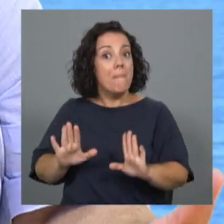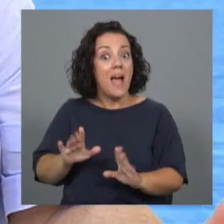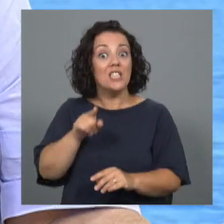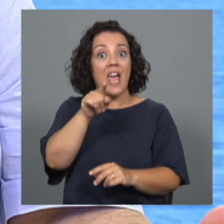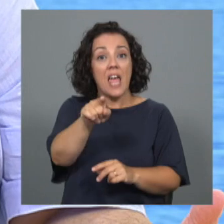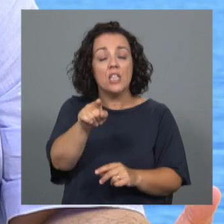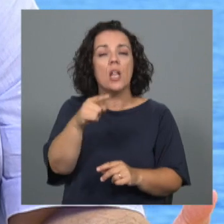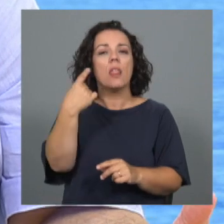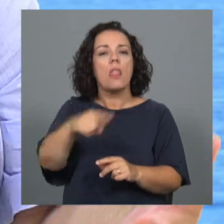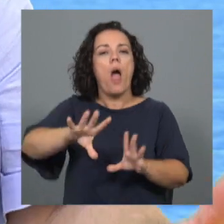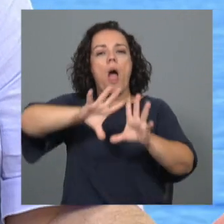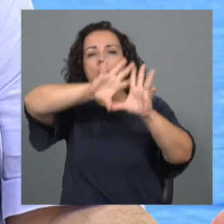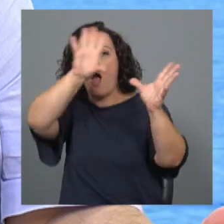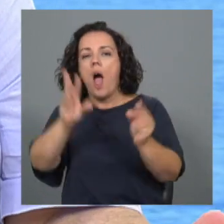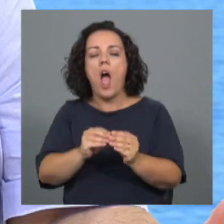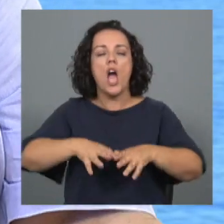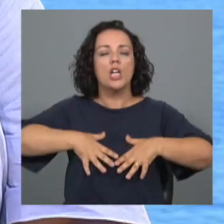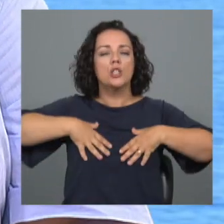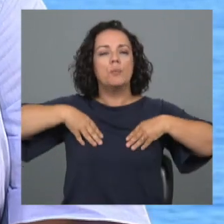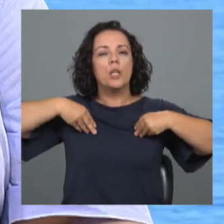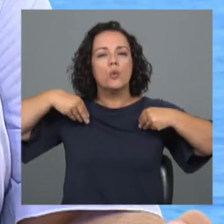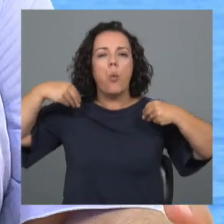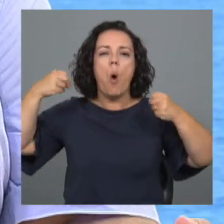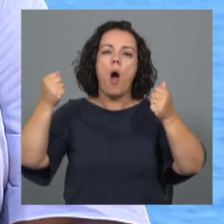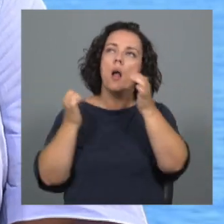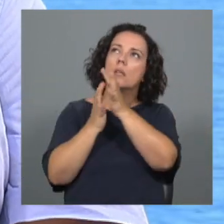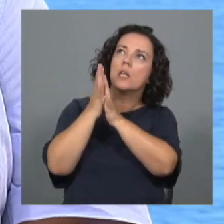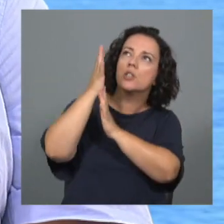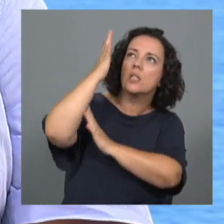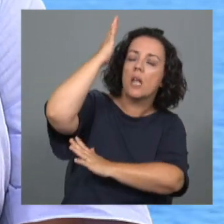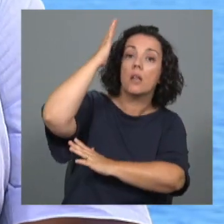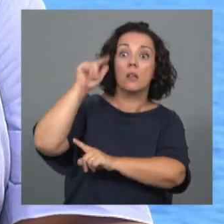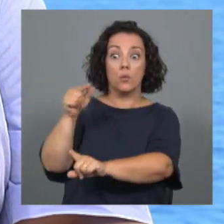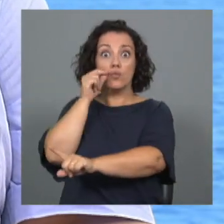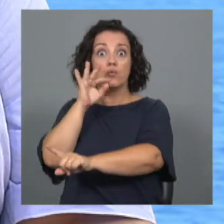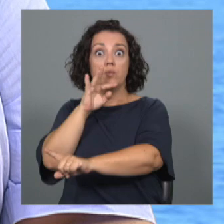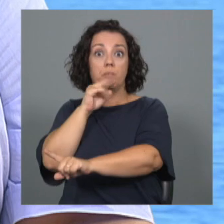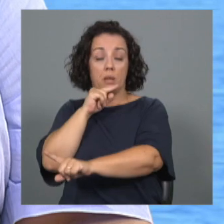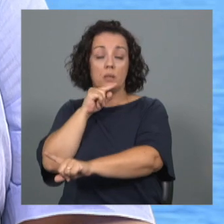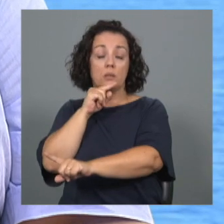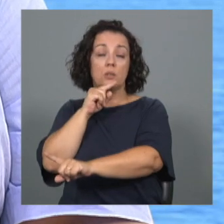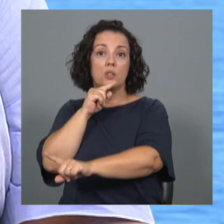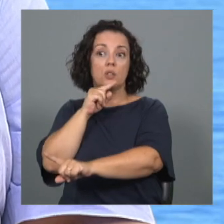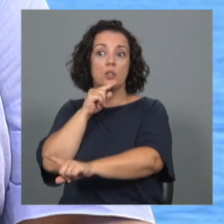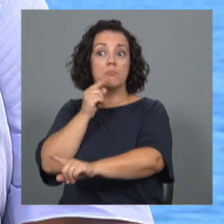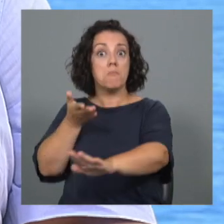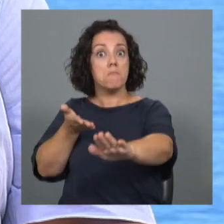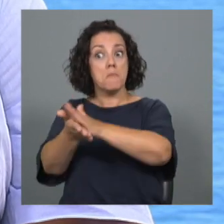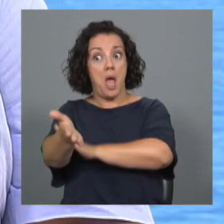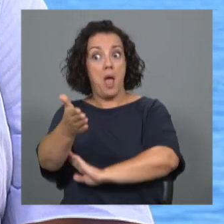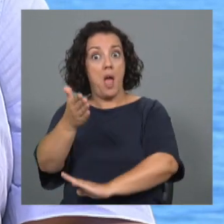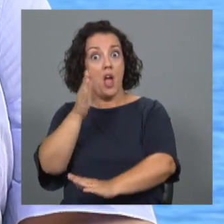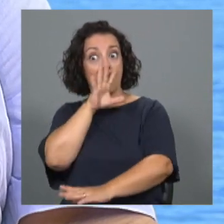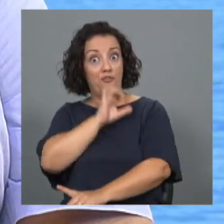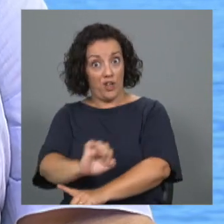religiosa, espiritual, com atenção para o transcendente, e portanto colocam-nos lá. E os pais, ao subscreverem ou irem inscrever os seus filhos, verbalizam-no desta